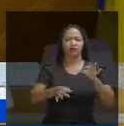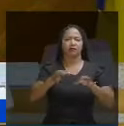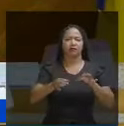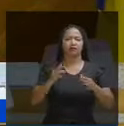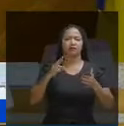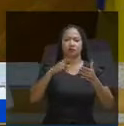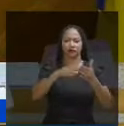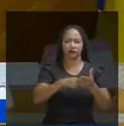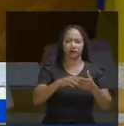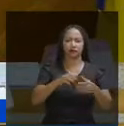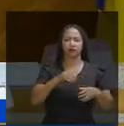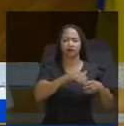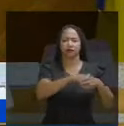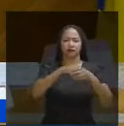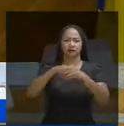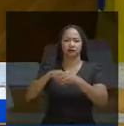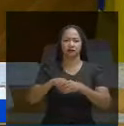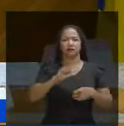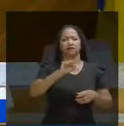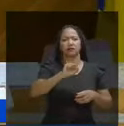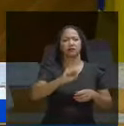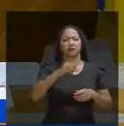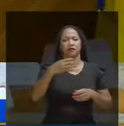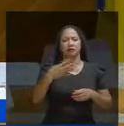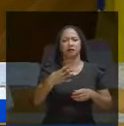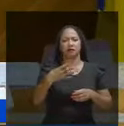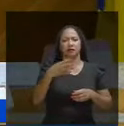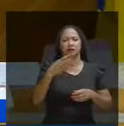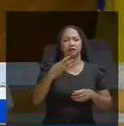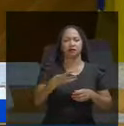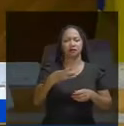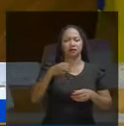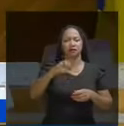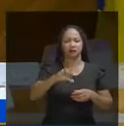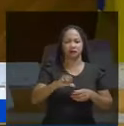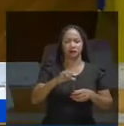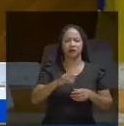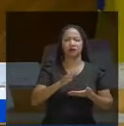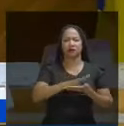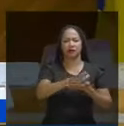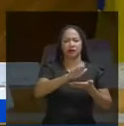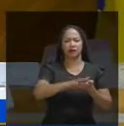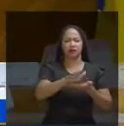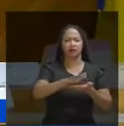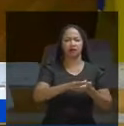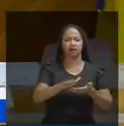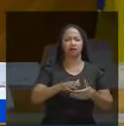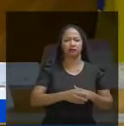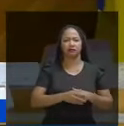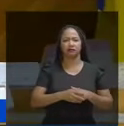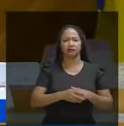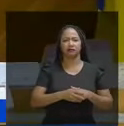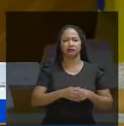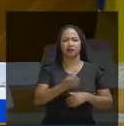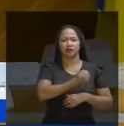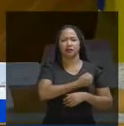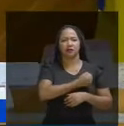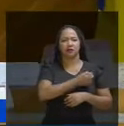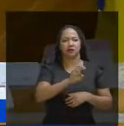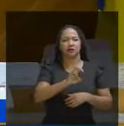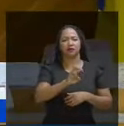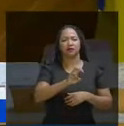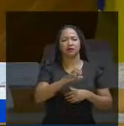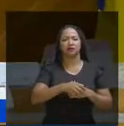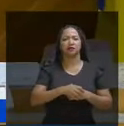relator. Acórdão número 8439, publicado em sessão. Número 5 da pauta,